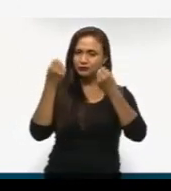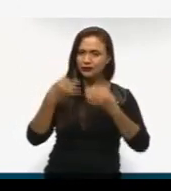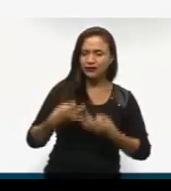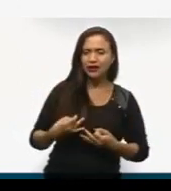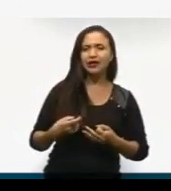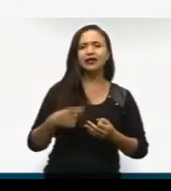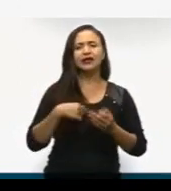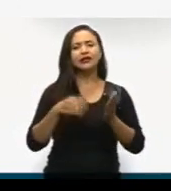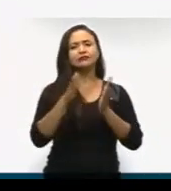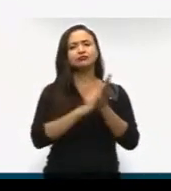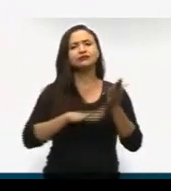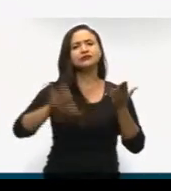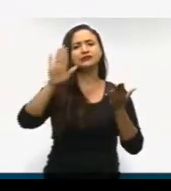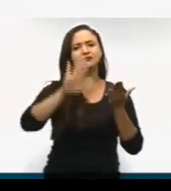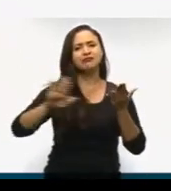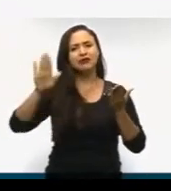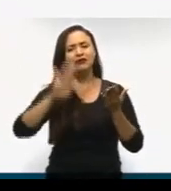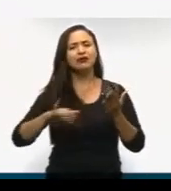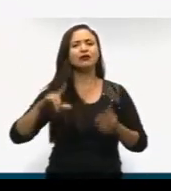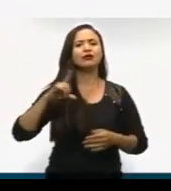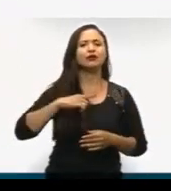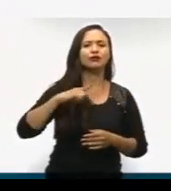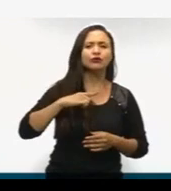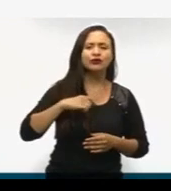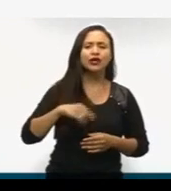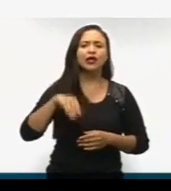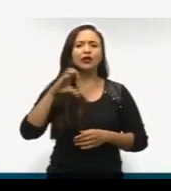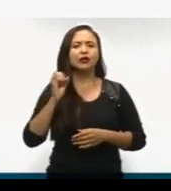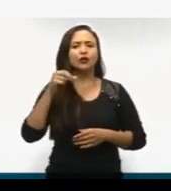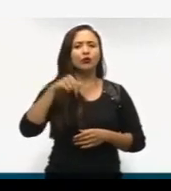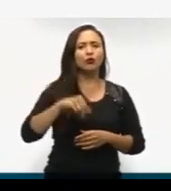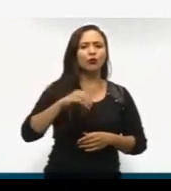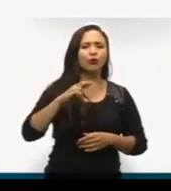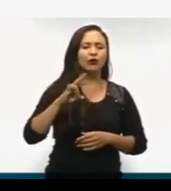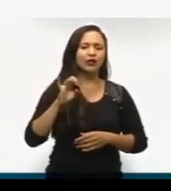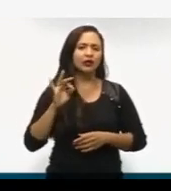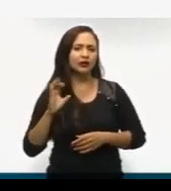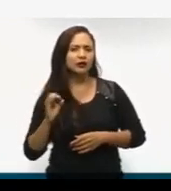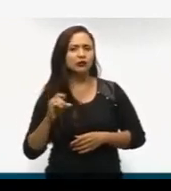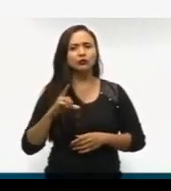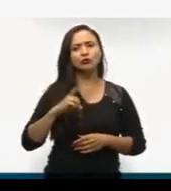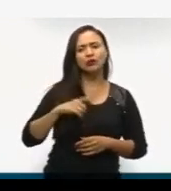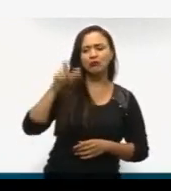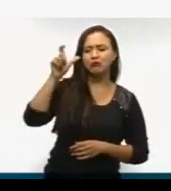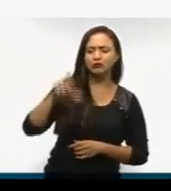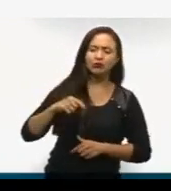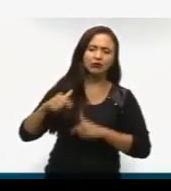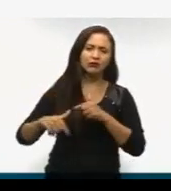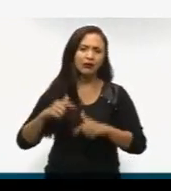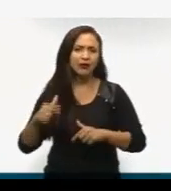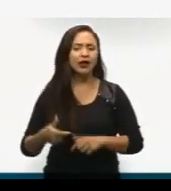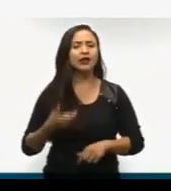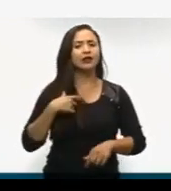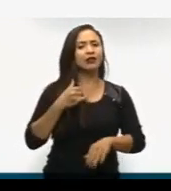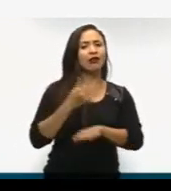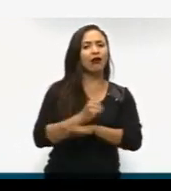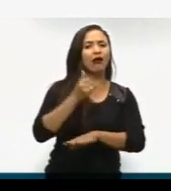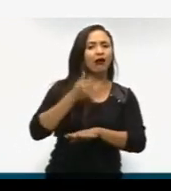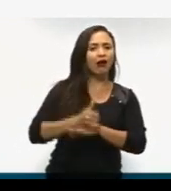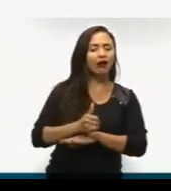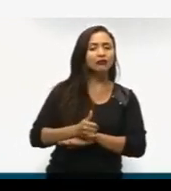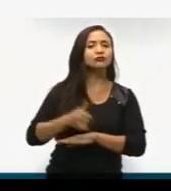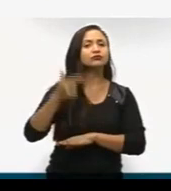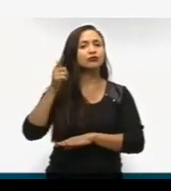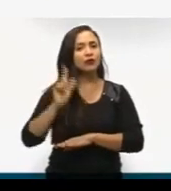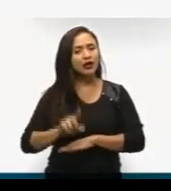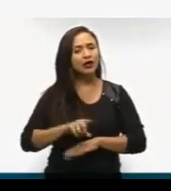argamassa, servente, ó, concreto FCK, 15 MPa, servente, aço, ok? Então, itens são aqueles